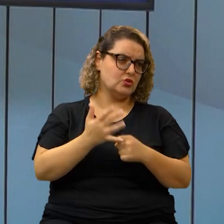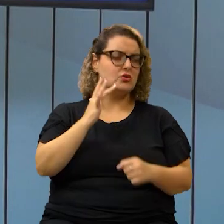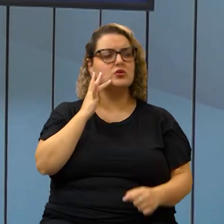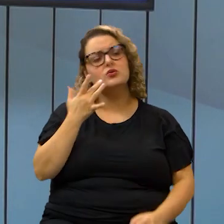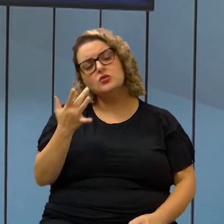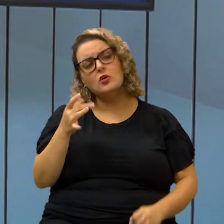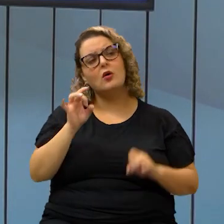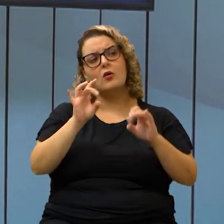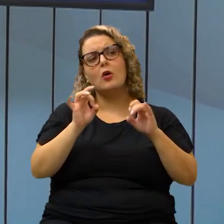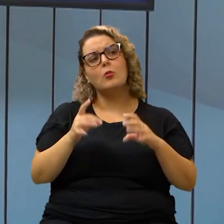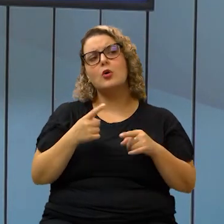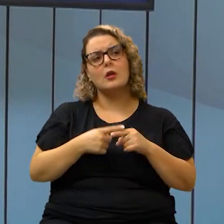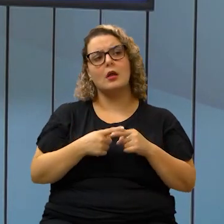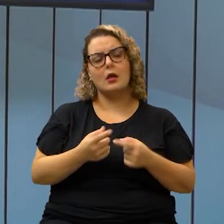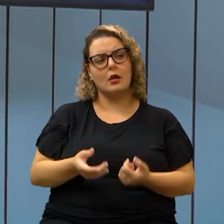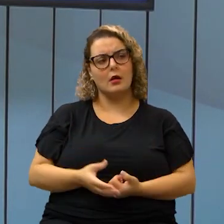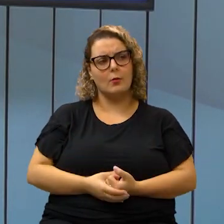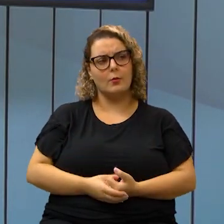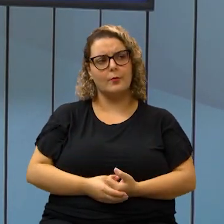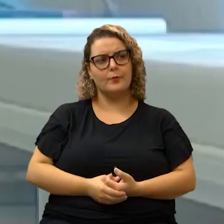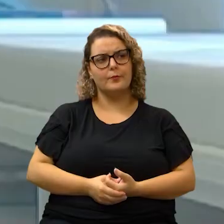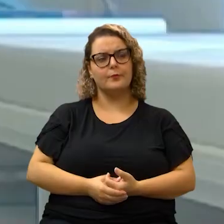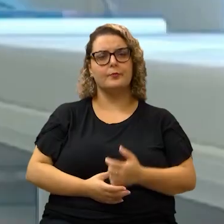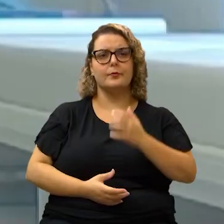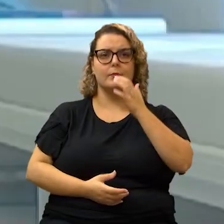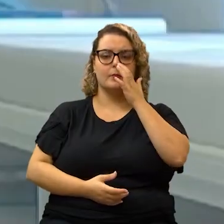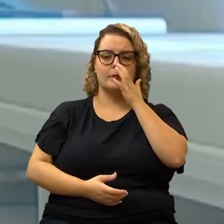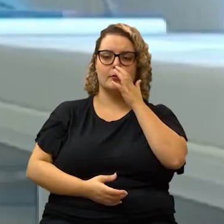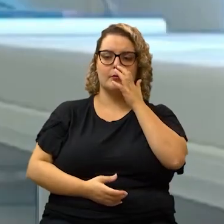de ouro, né, pelos especialistas?